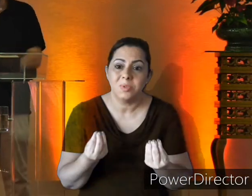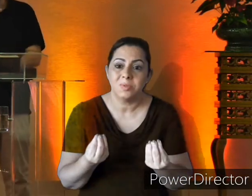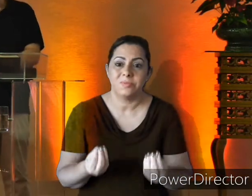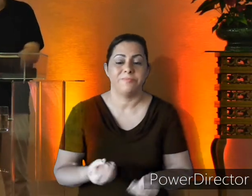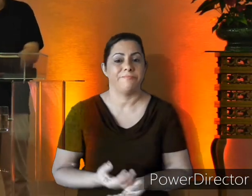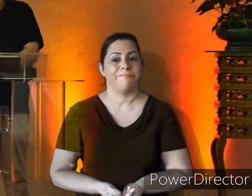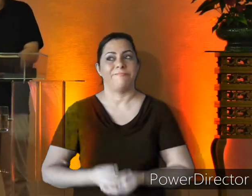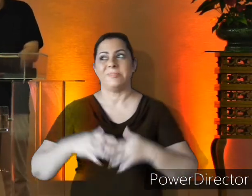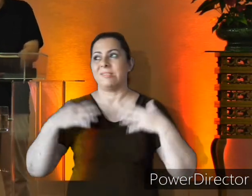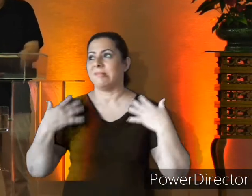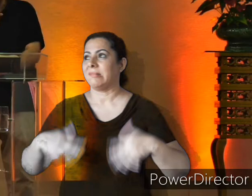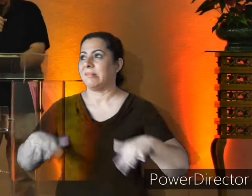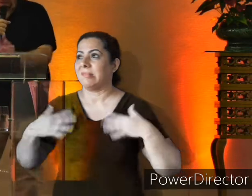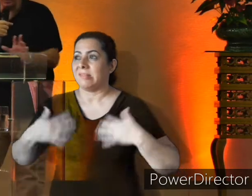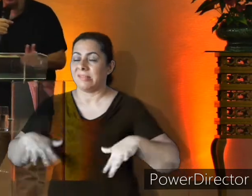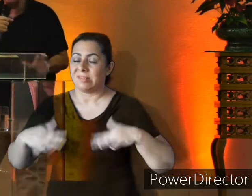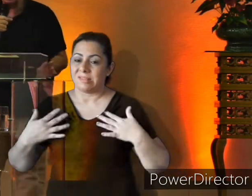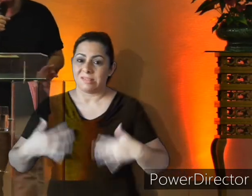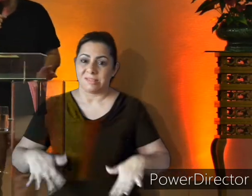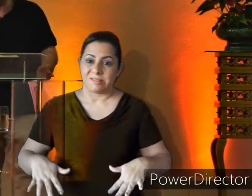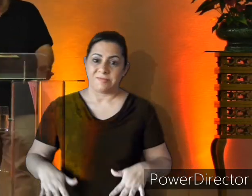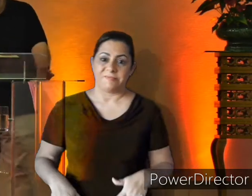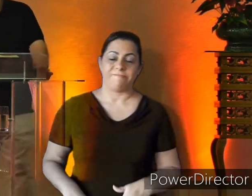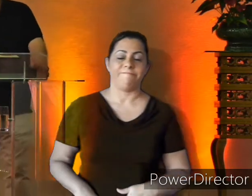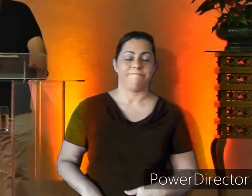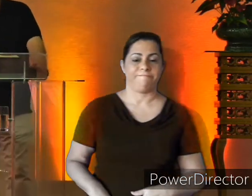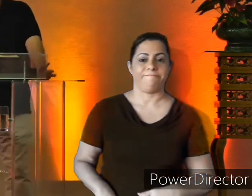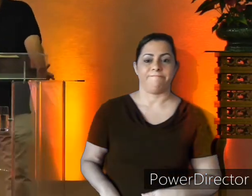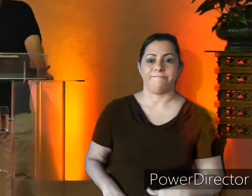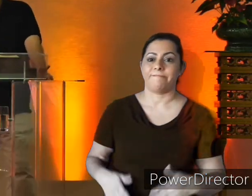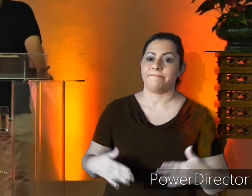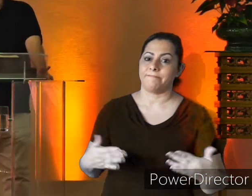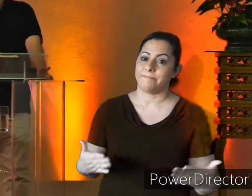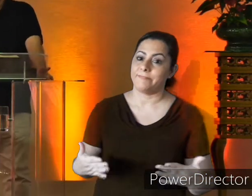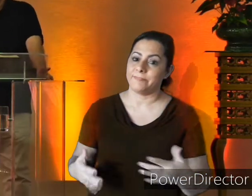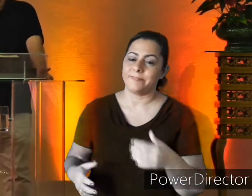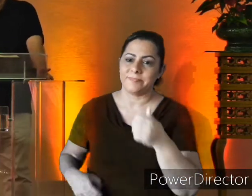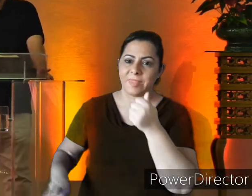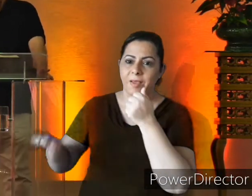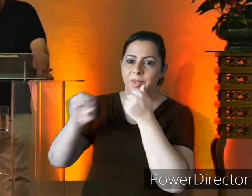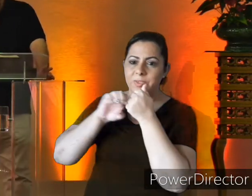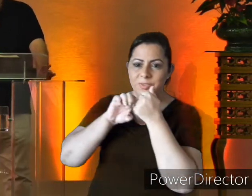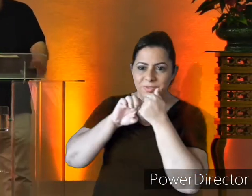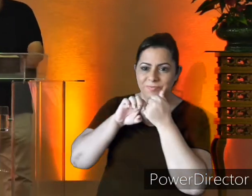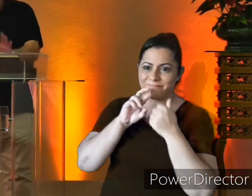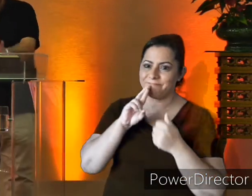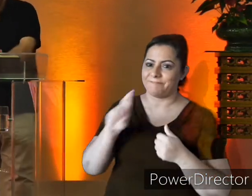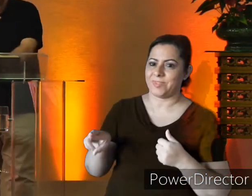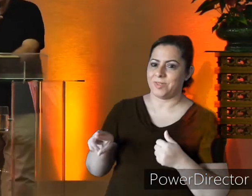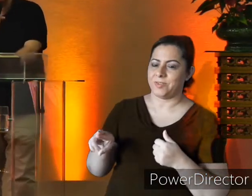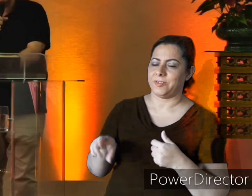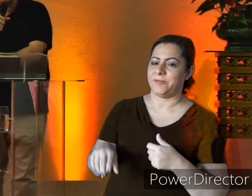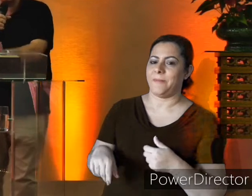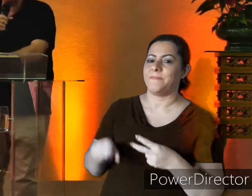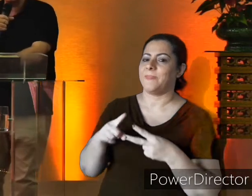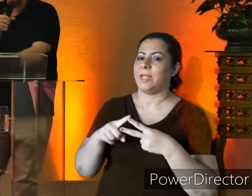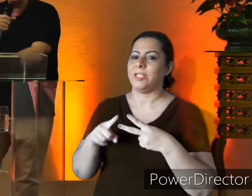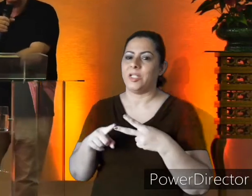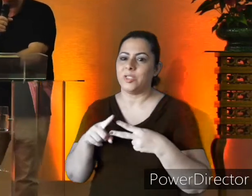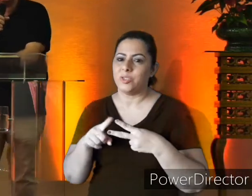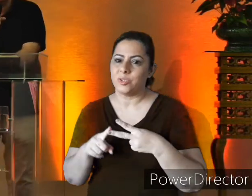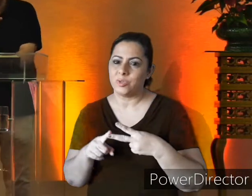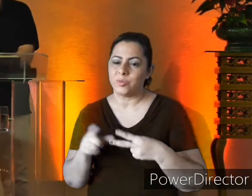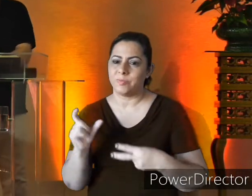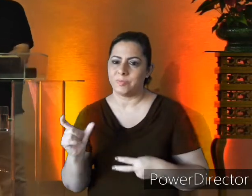o que faremos? Nesse momento Eliseu, ele dá duas palavras. A primeira ele diz para aquele rapaz, para